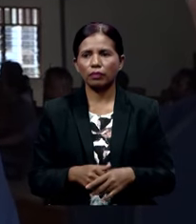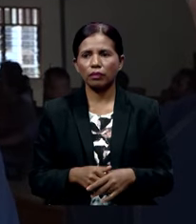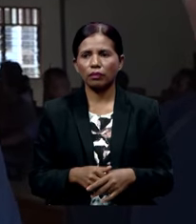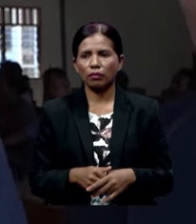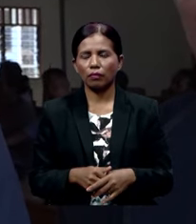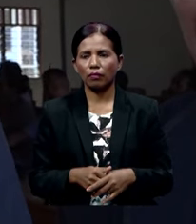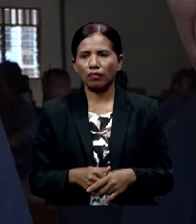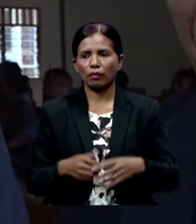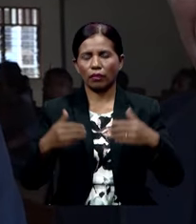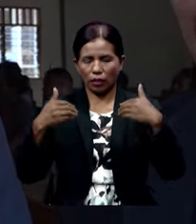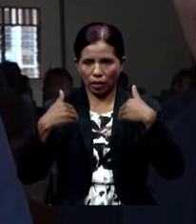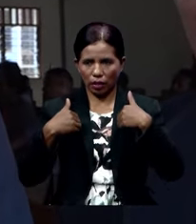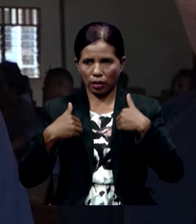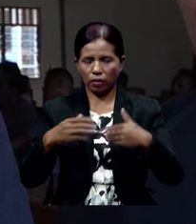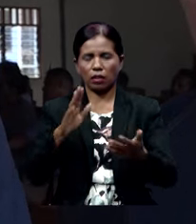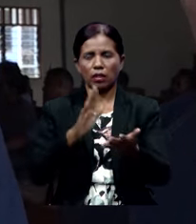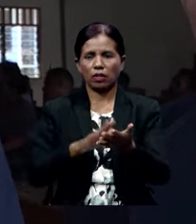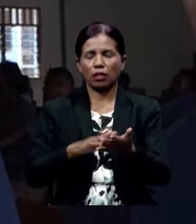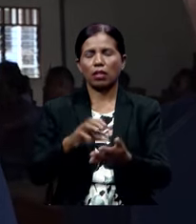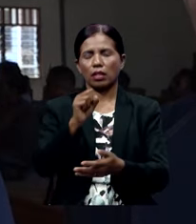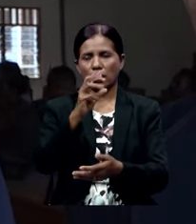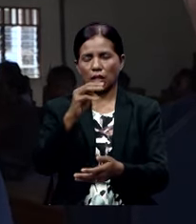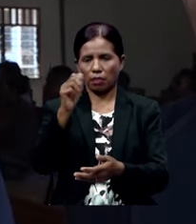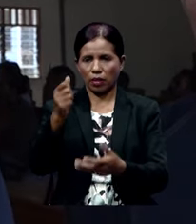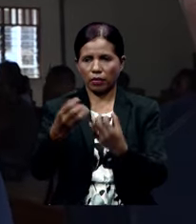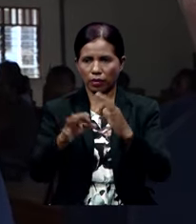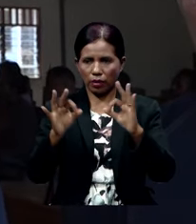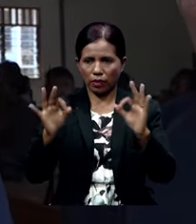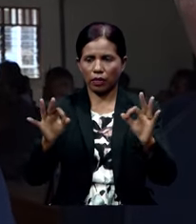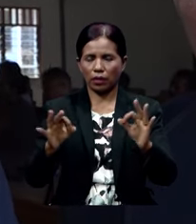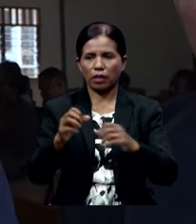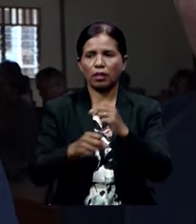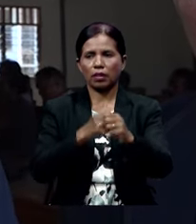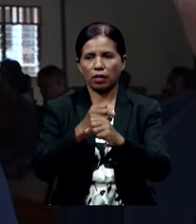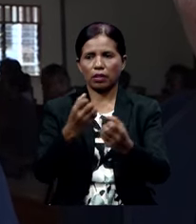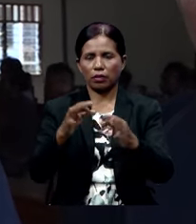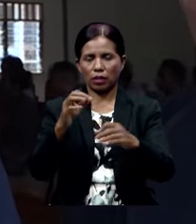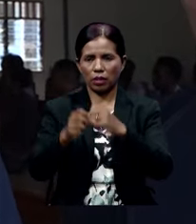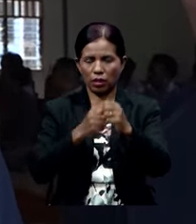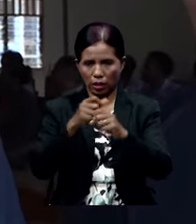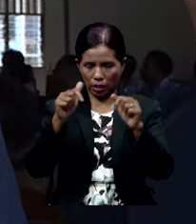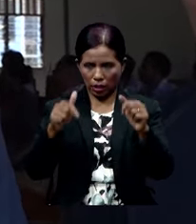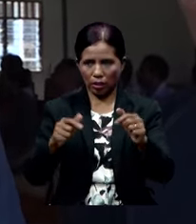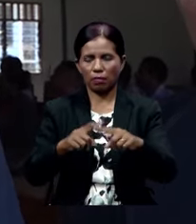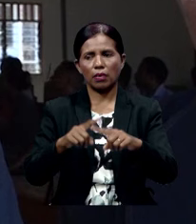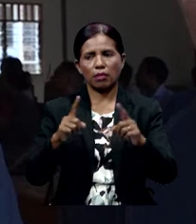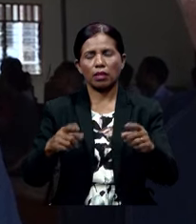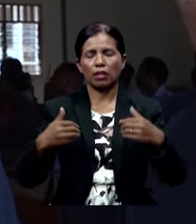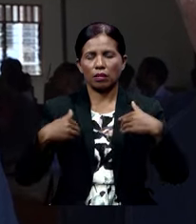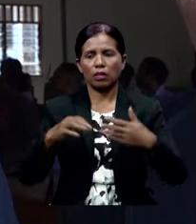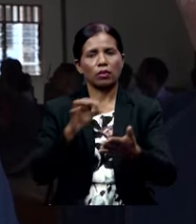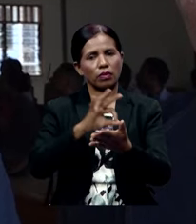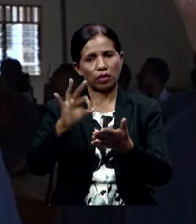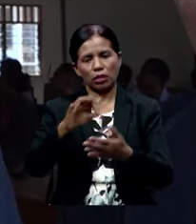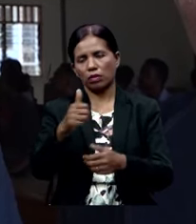si hamos ba ba ensin secundário técnico vocacional remata ba tina de ne ba remata tina de ne e mai be hamos formação selutan